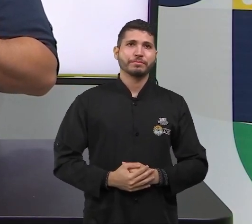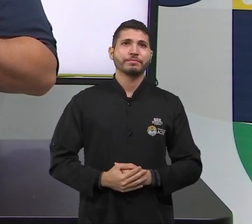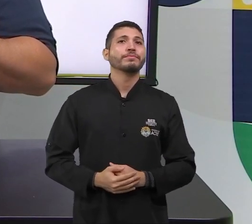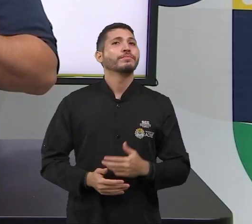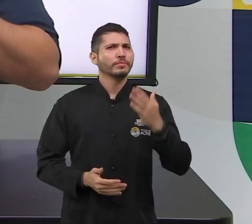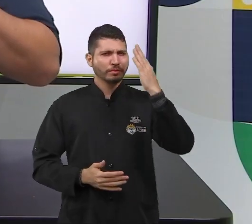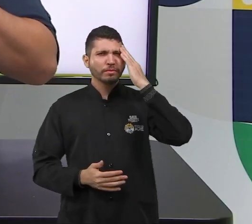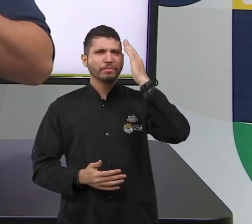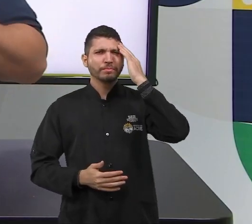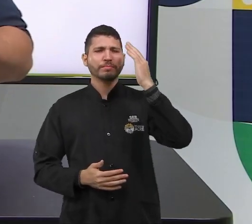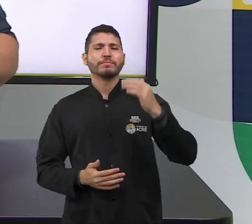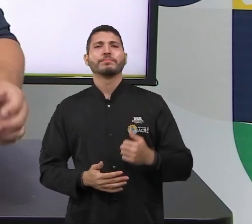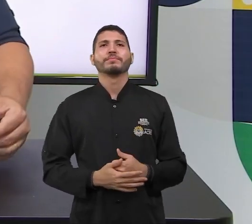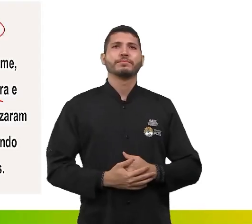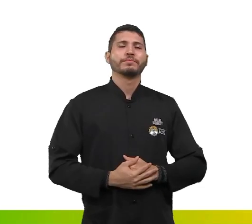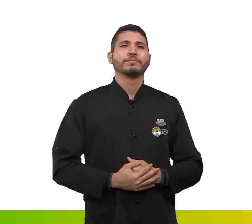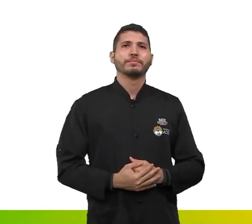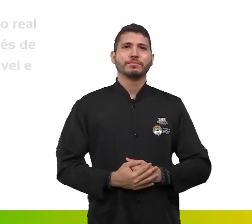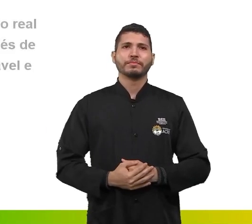Entendido? Ótimo.